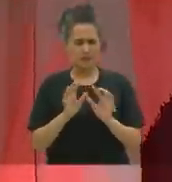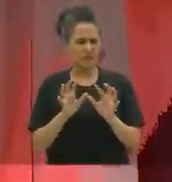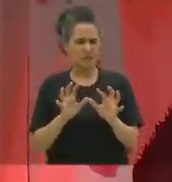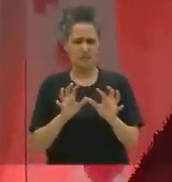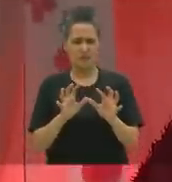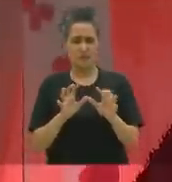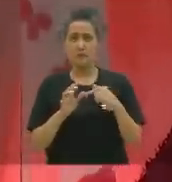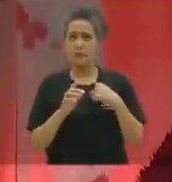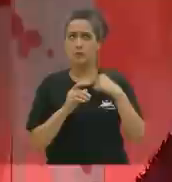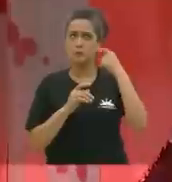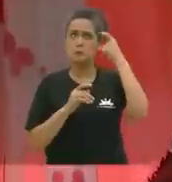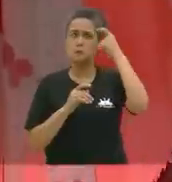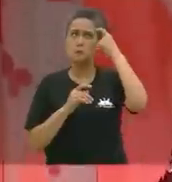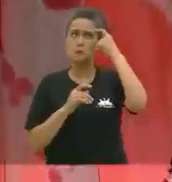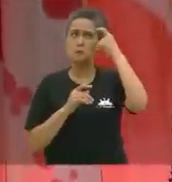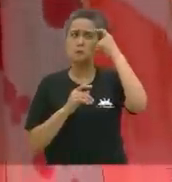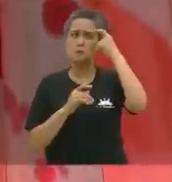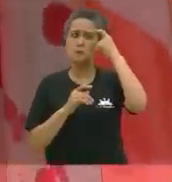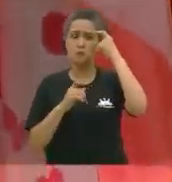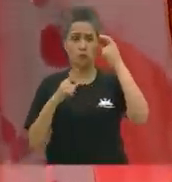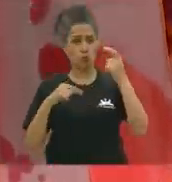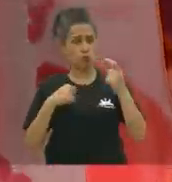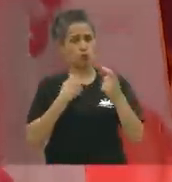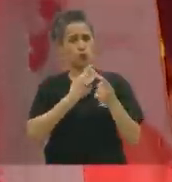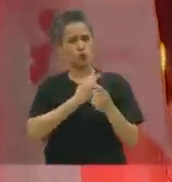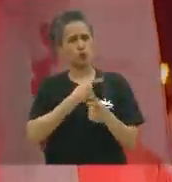Eu fico pensando nos nossos porquês.